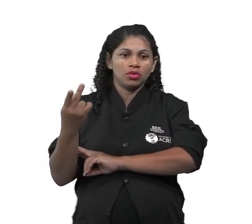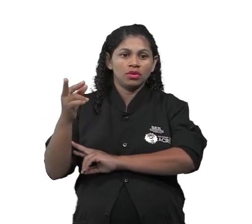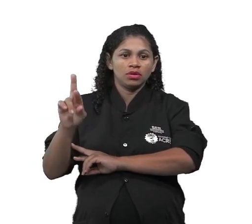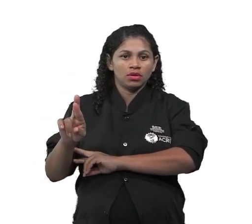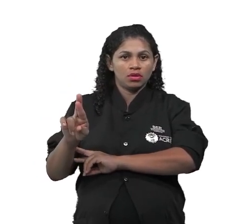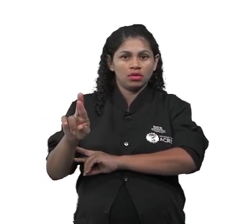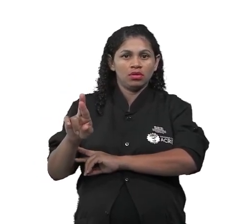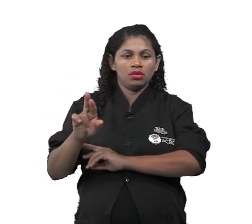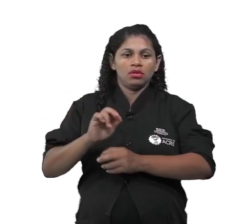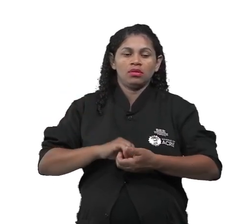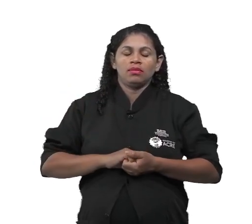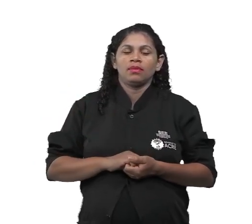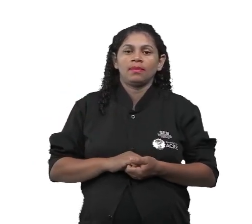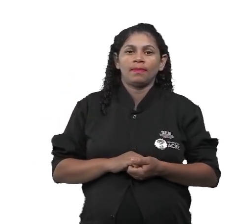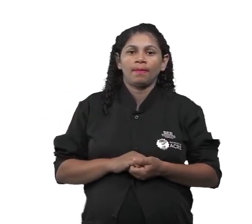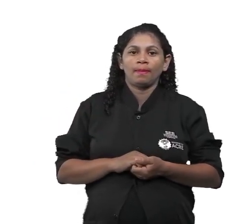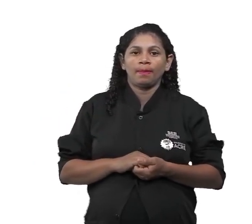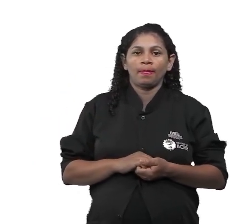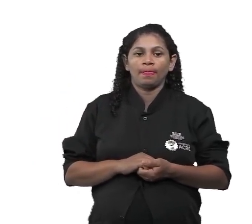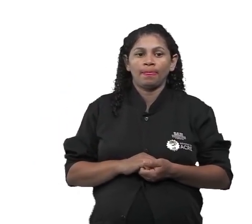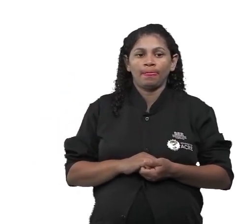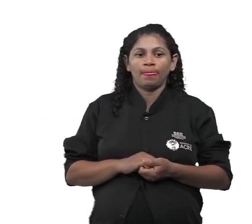O volume de um cilindro,